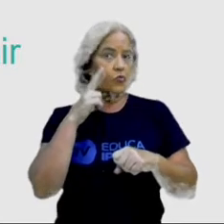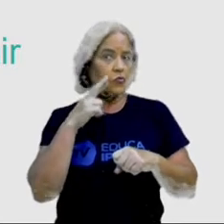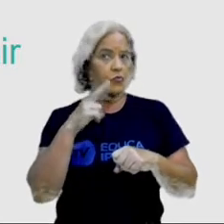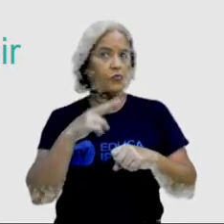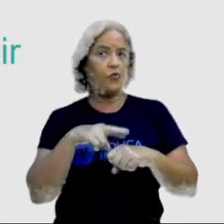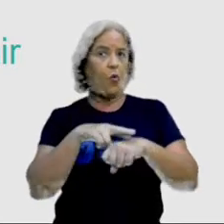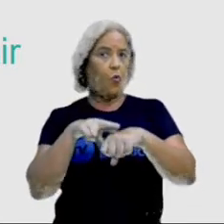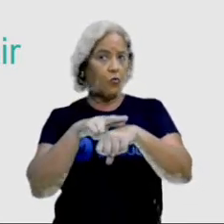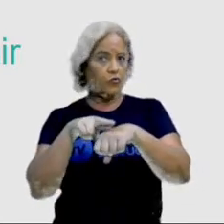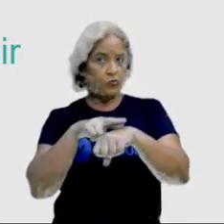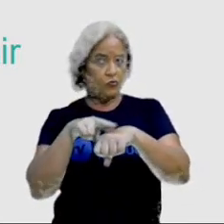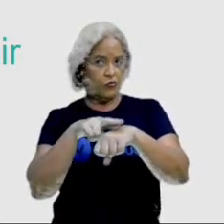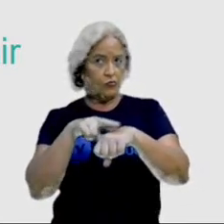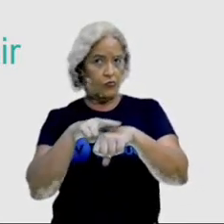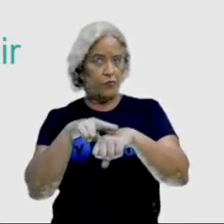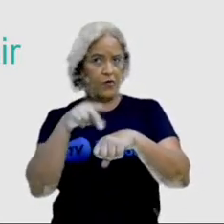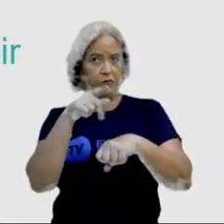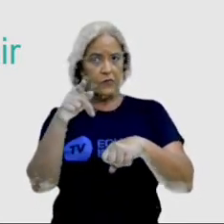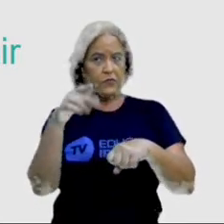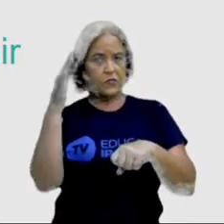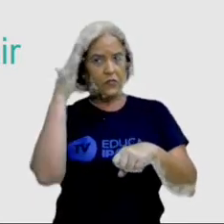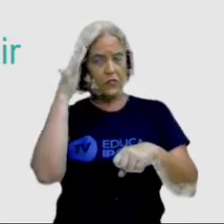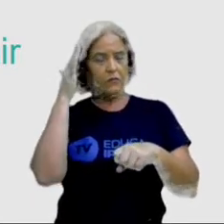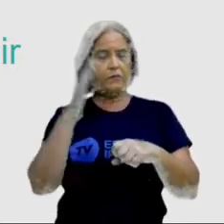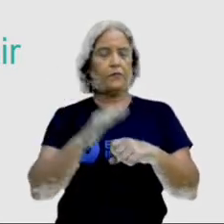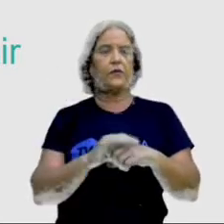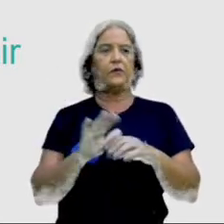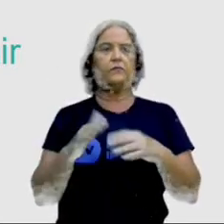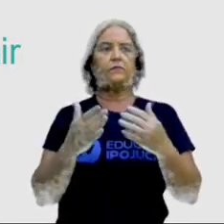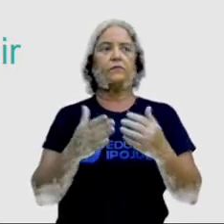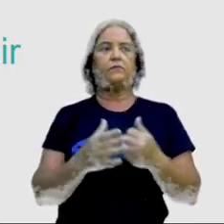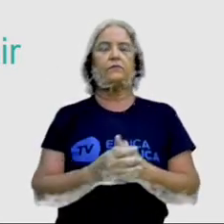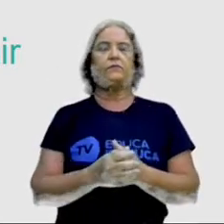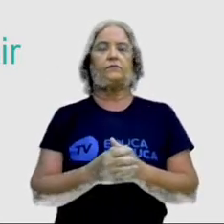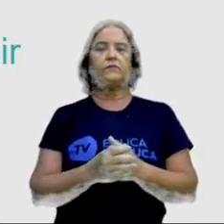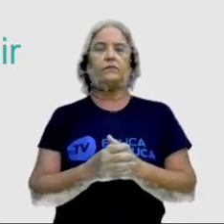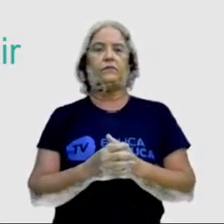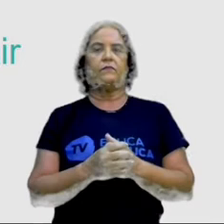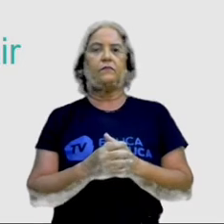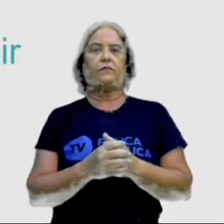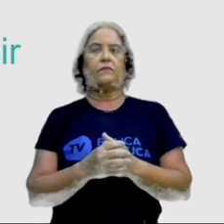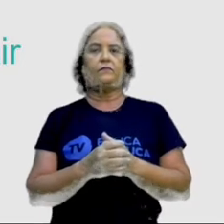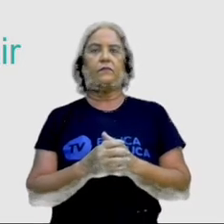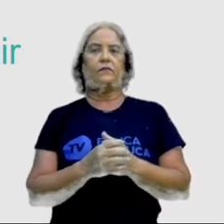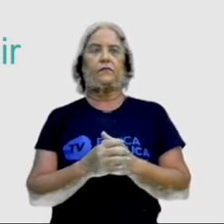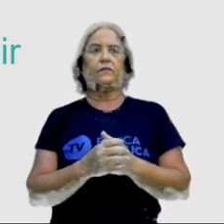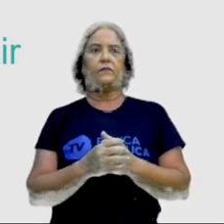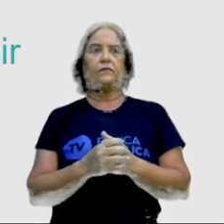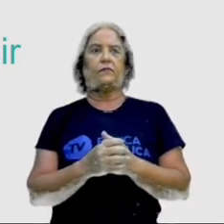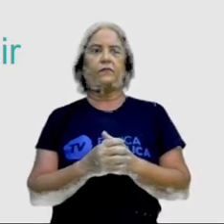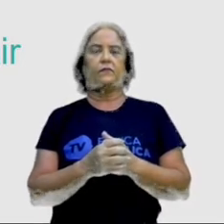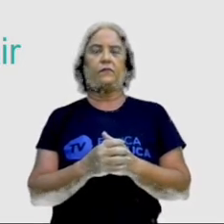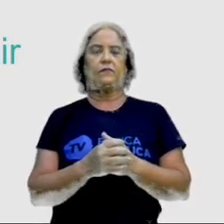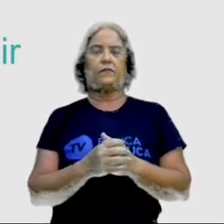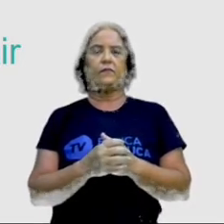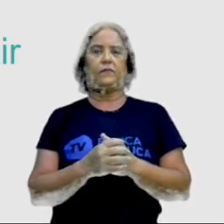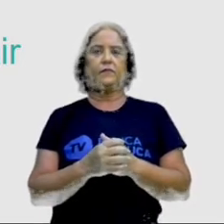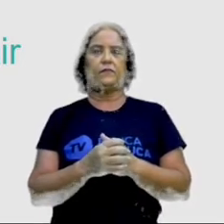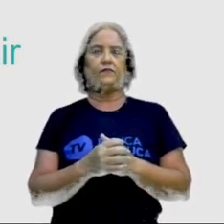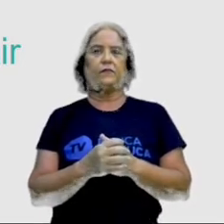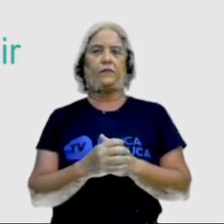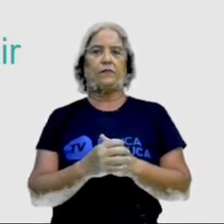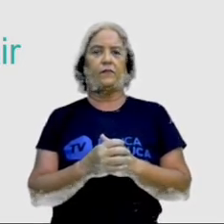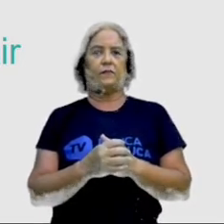bom? Então nós temos aqui, ó, I read a new romance this week. Oh, I read, I'm sorry, né? I read porque é no